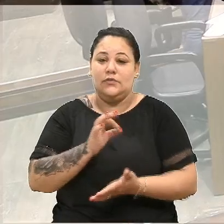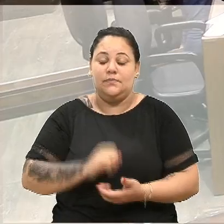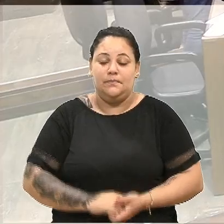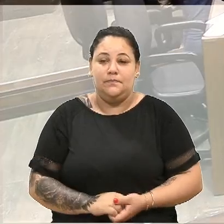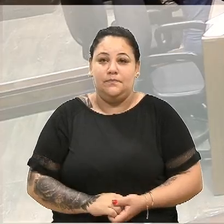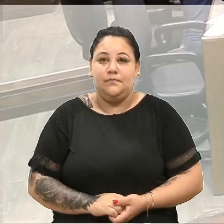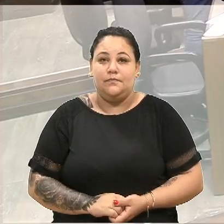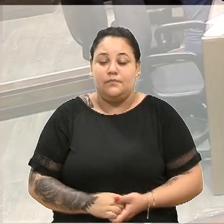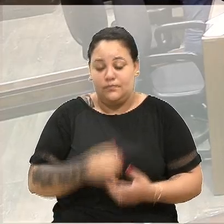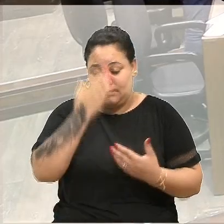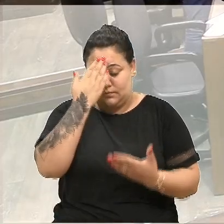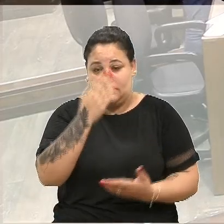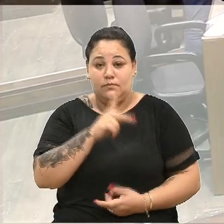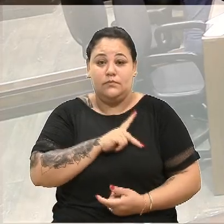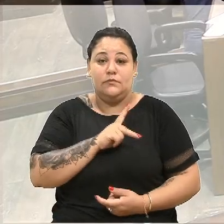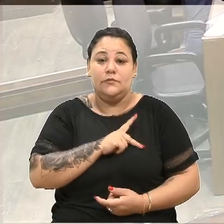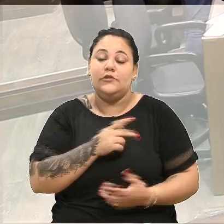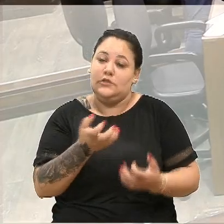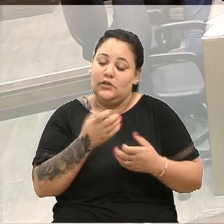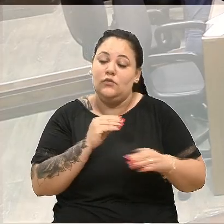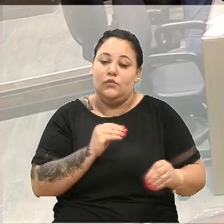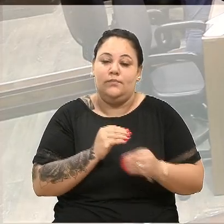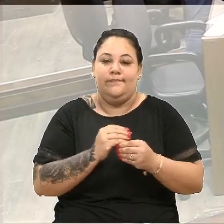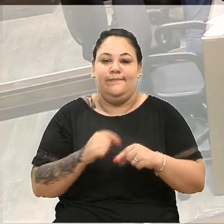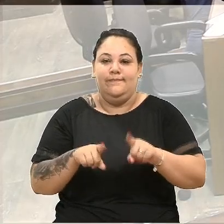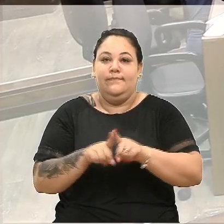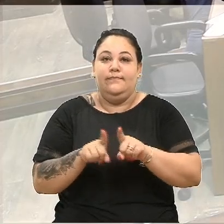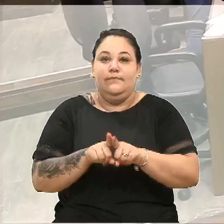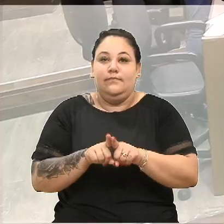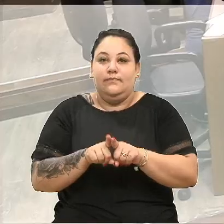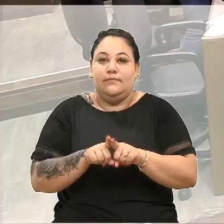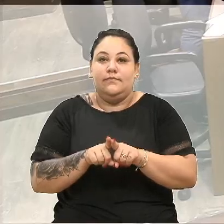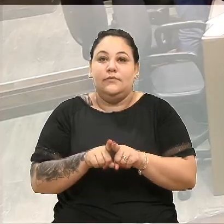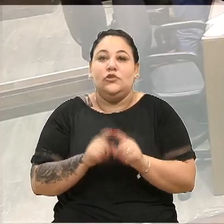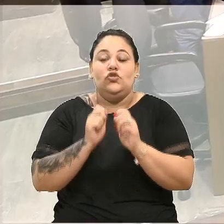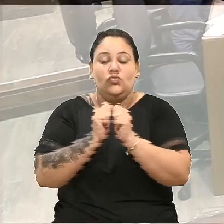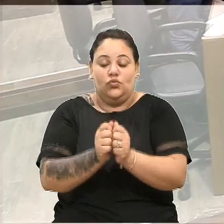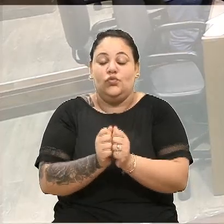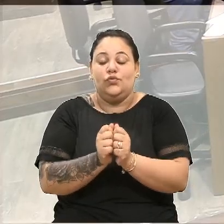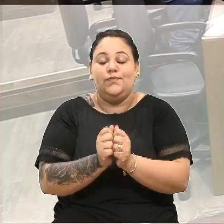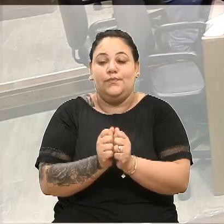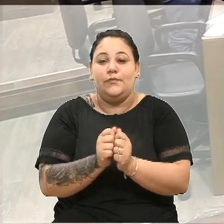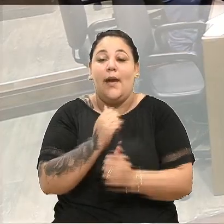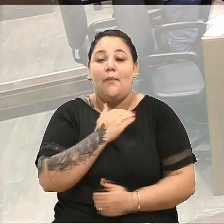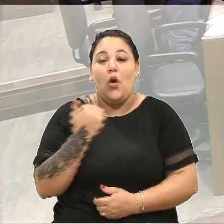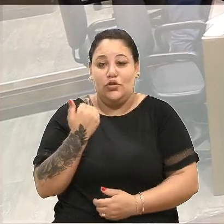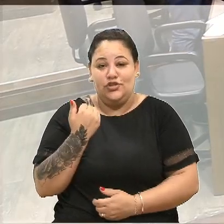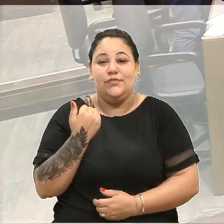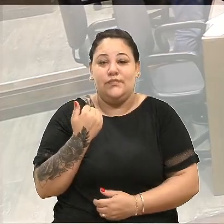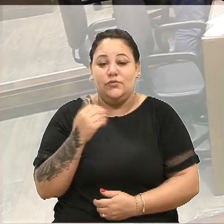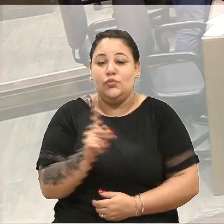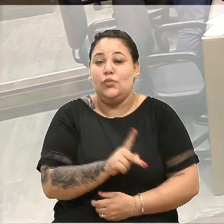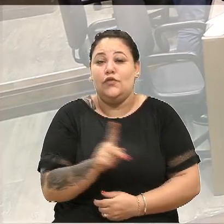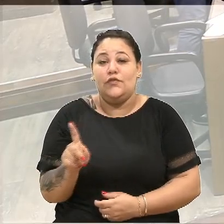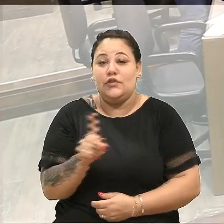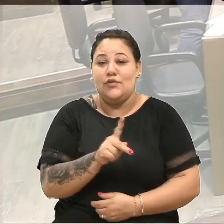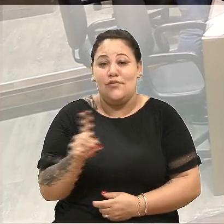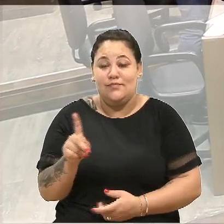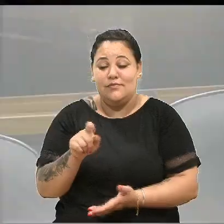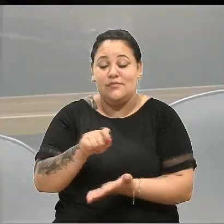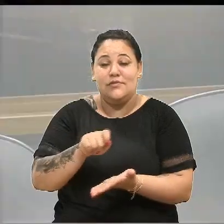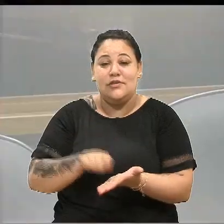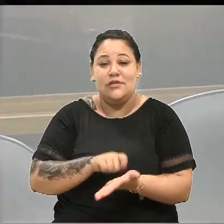Obrigado, presidente. Quero me somar também a esse voto de pesar ao professor e